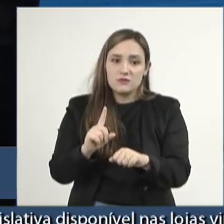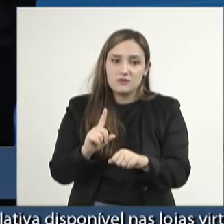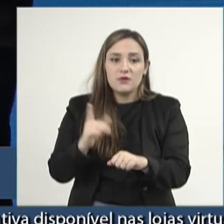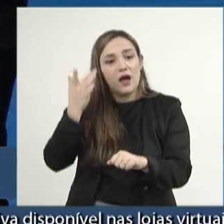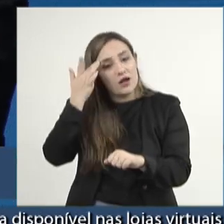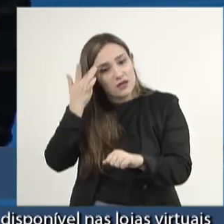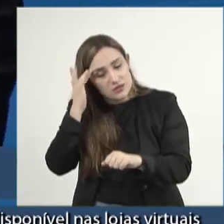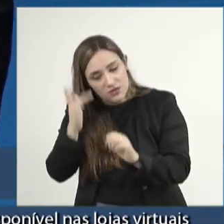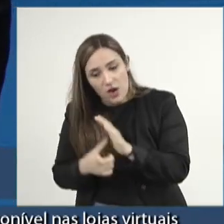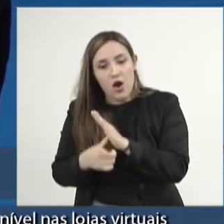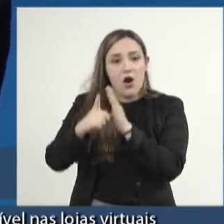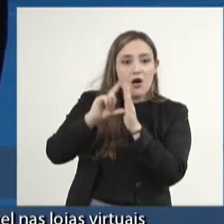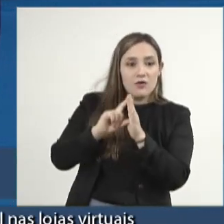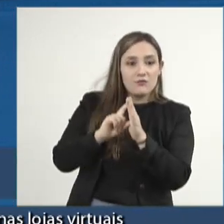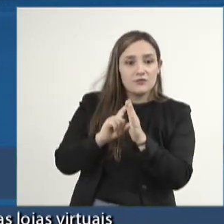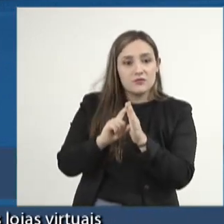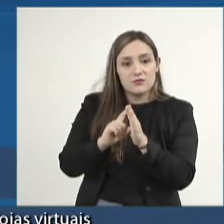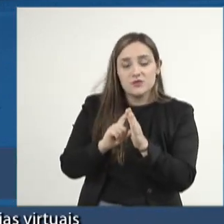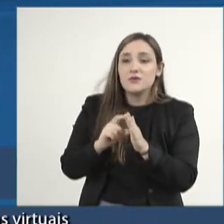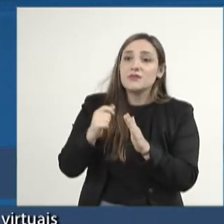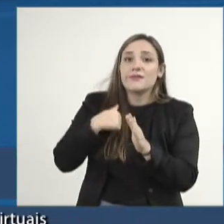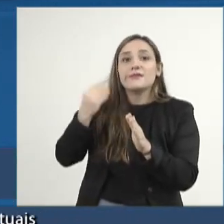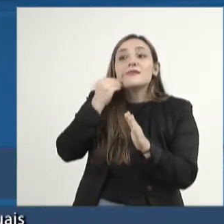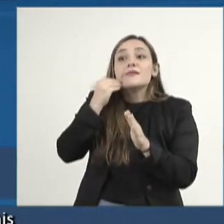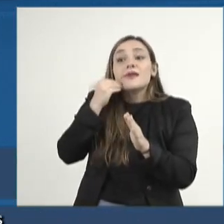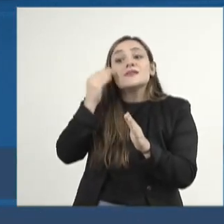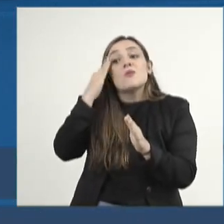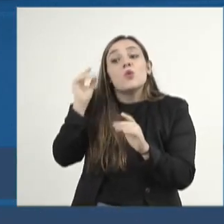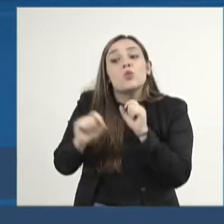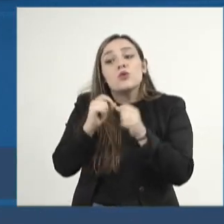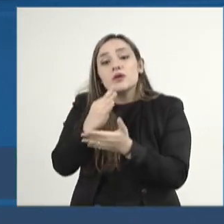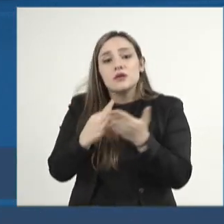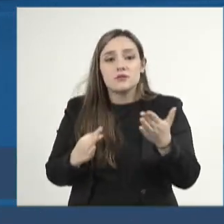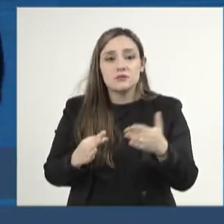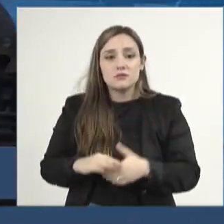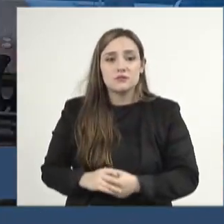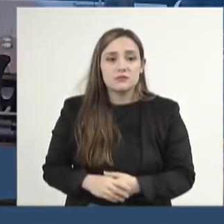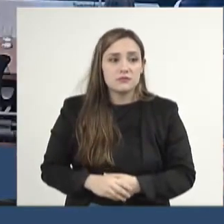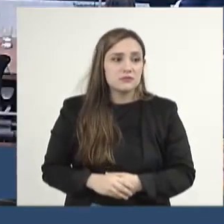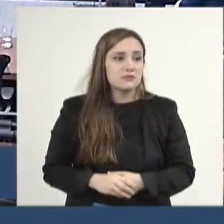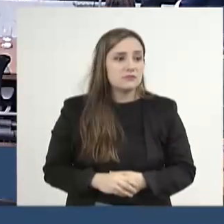foi antes. É um exercício de futurologia que o governo tem feito. Obrigado,